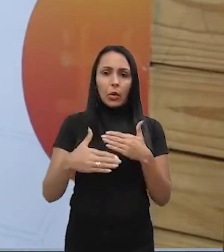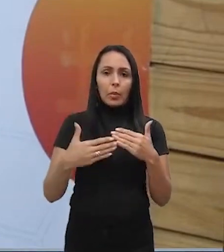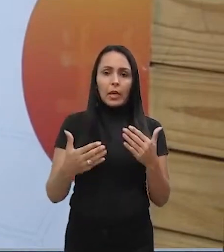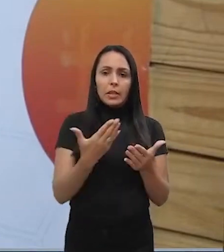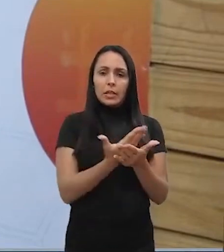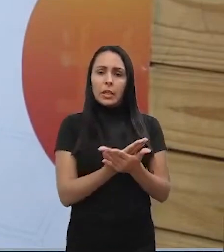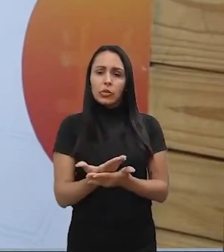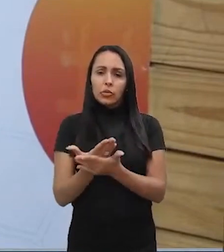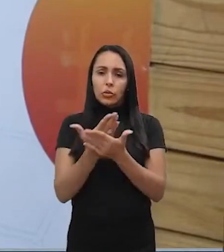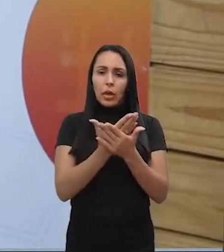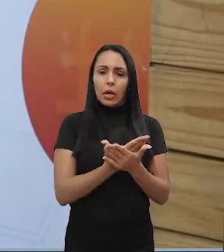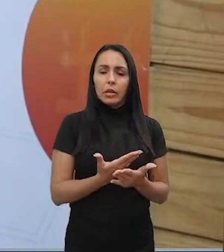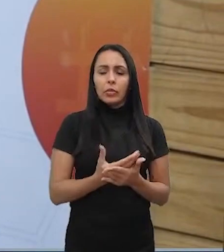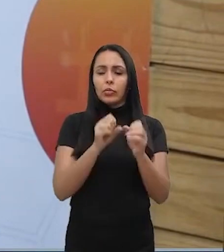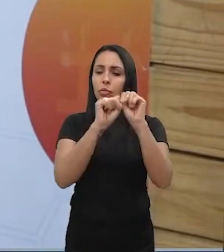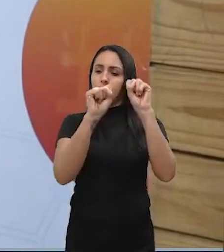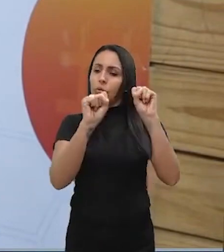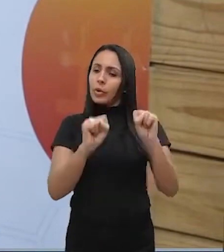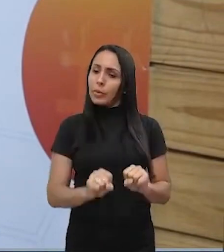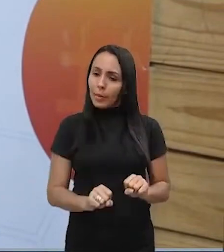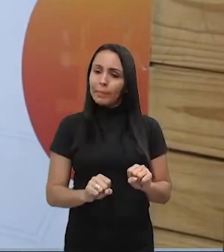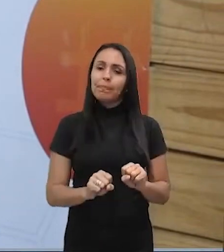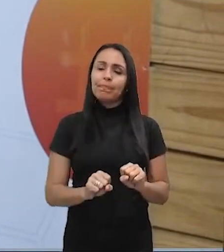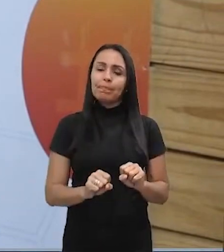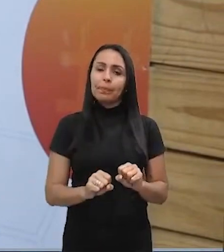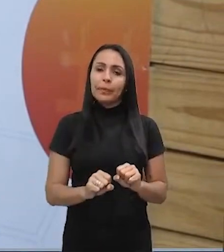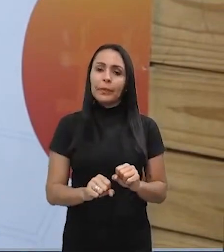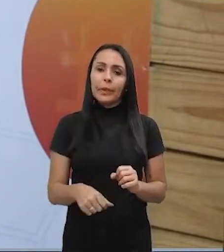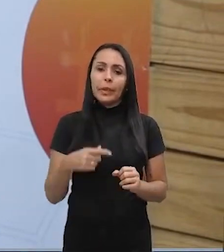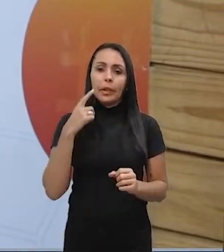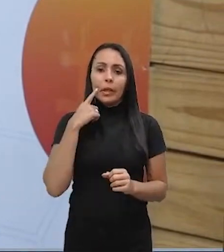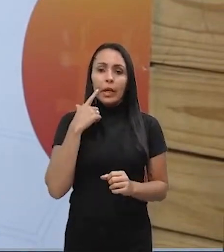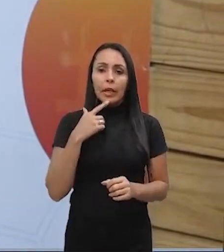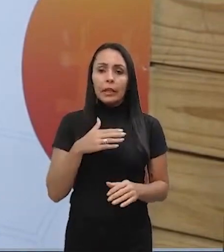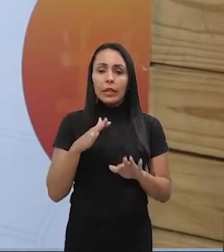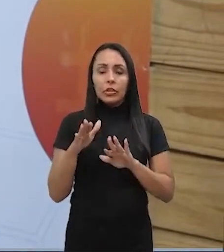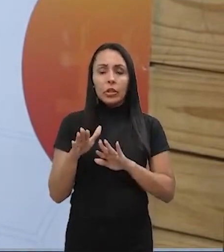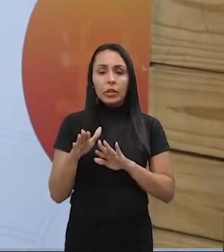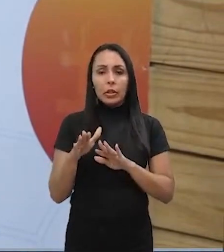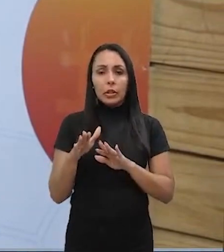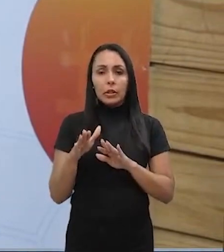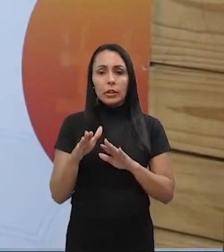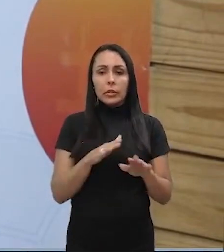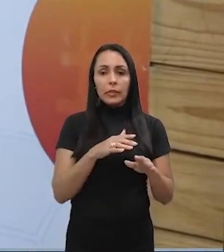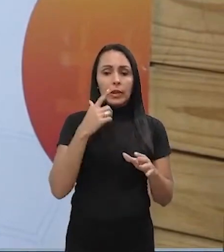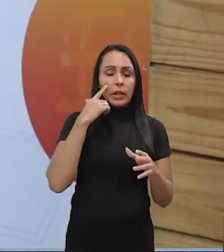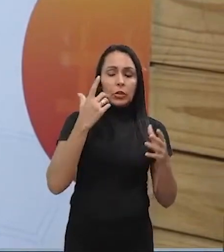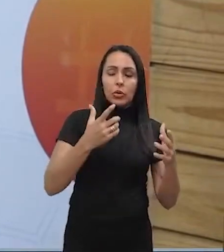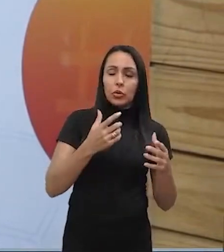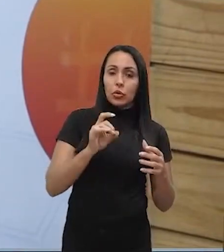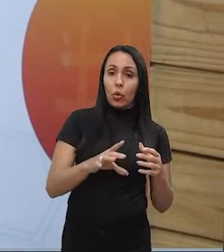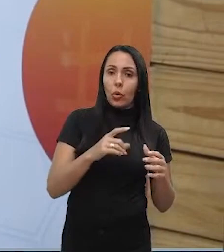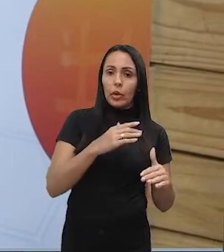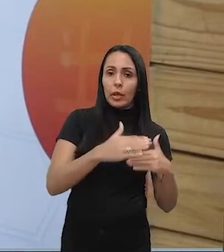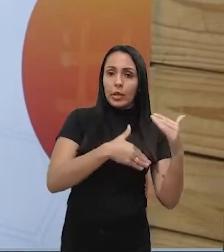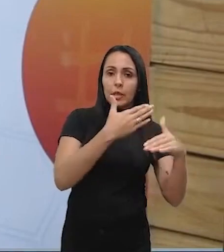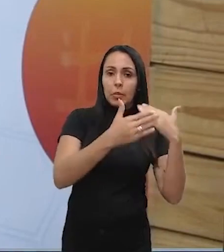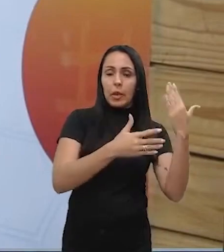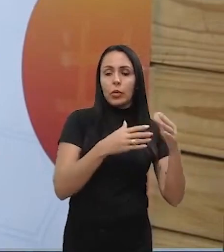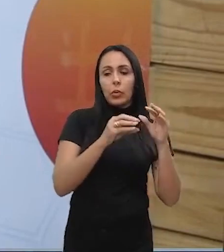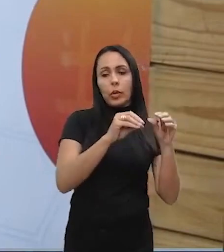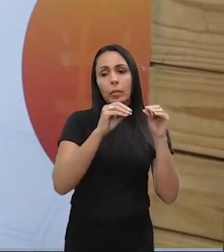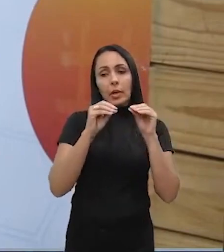estudada sistematizadamente, né? Ela deixa de ser uma ferramenta apenas de crescimento e passa a